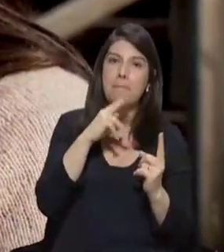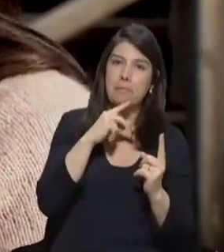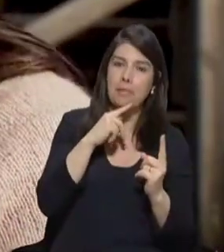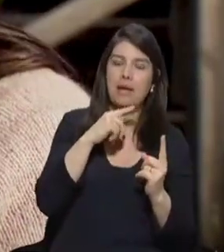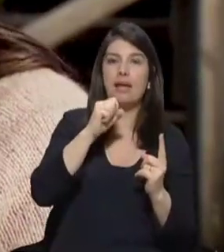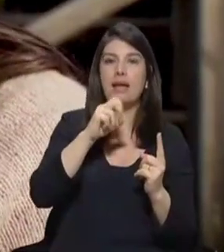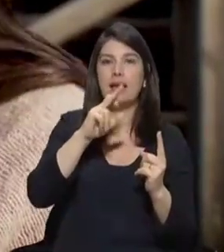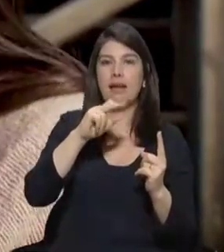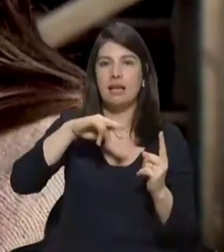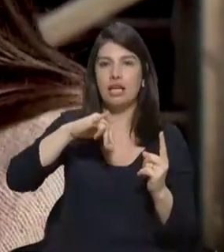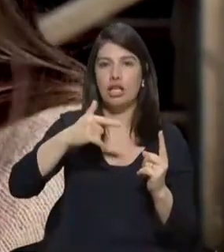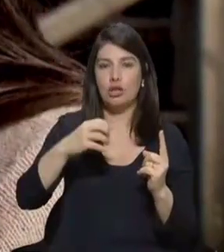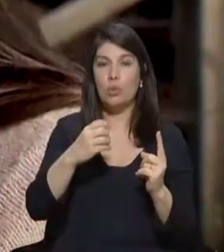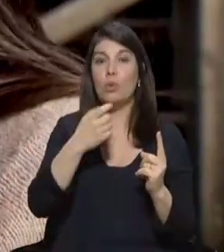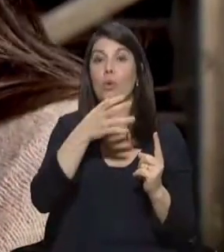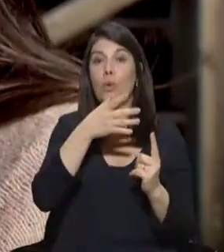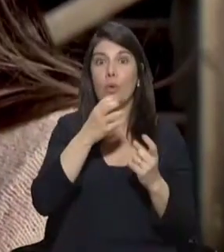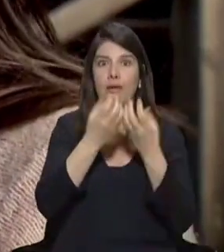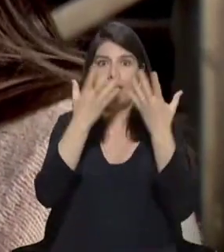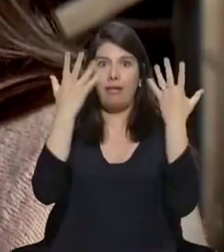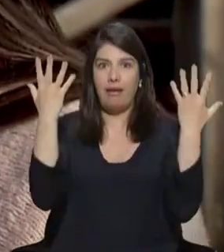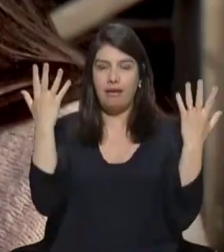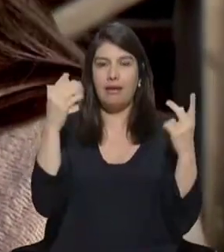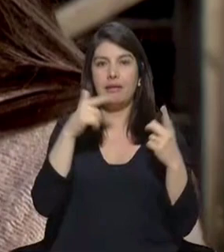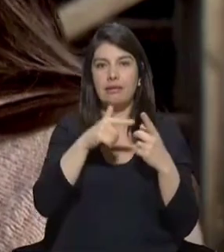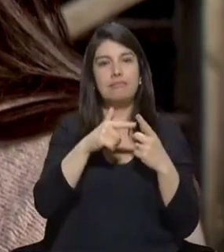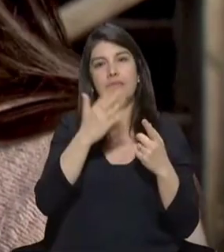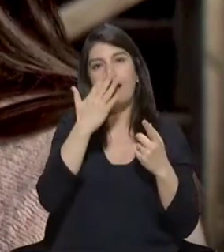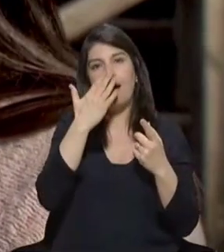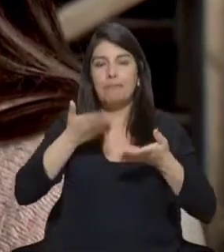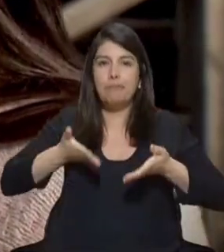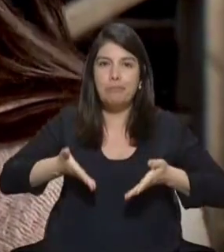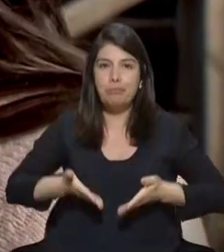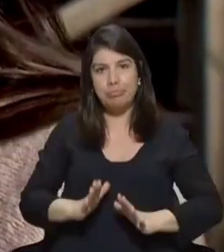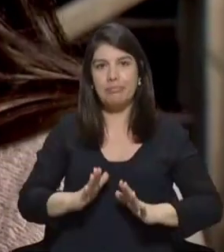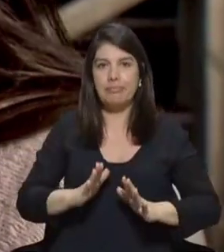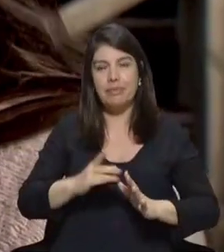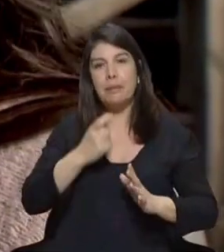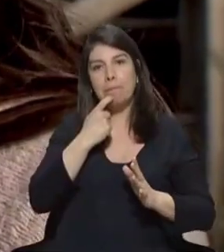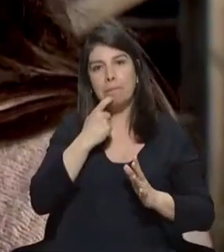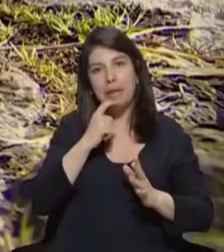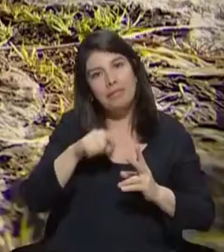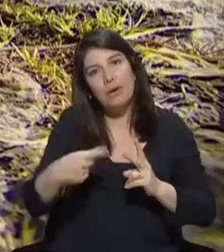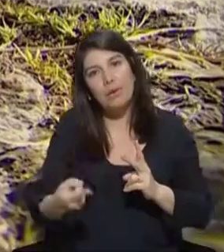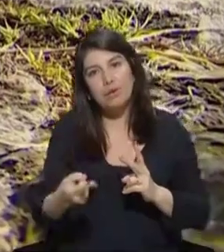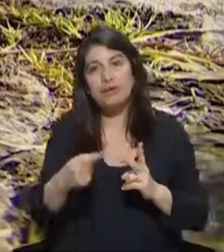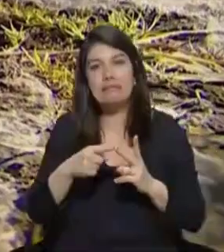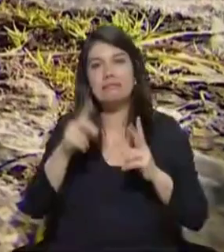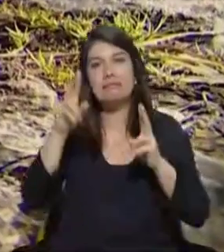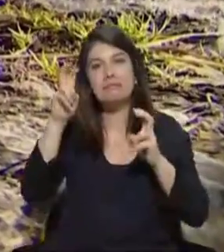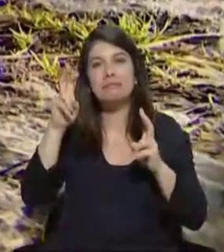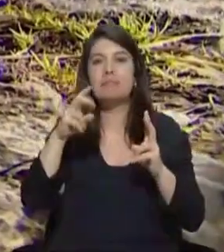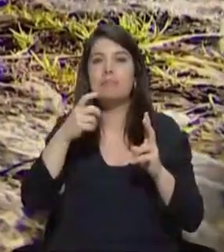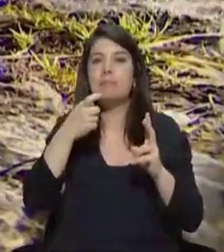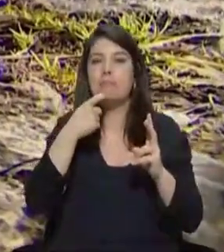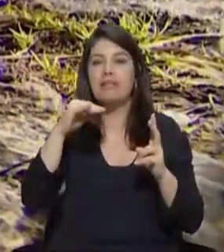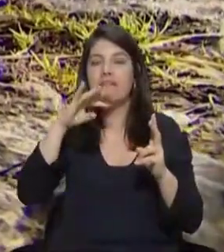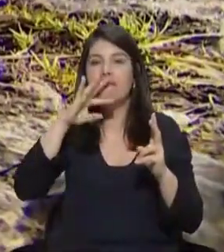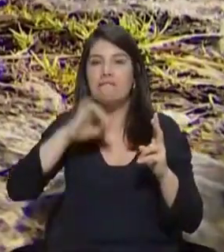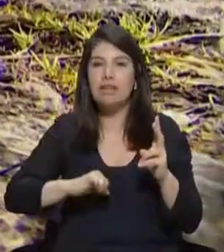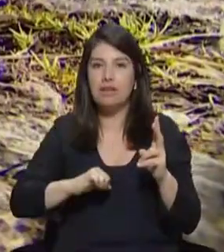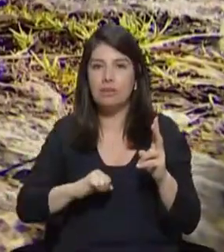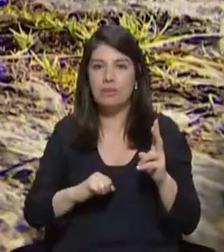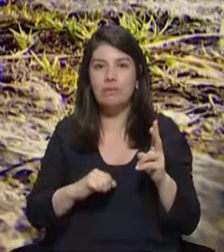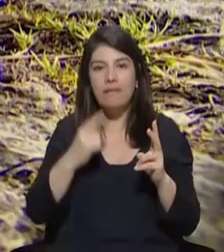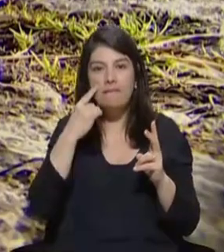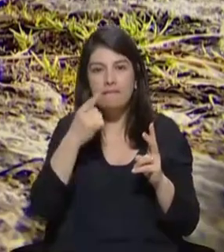cor clara que observamos aqui, que dava à luz as pedras filhas, que são estes nódulos. Já viu isto aqui? A bolha do granito da mãe,